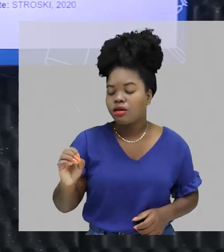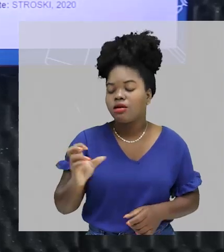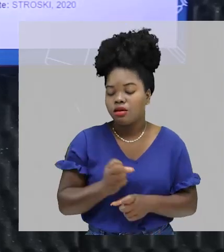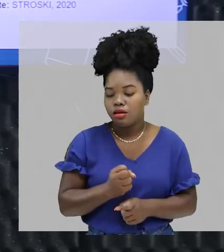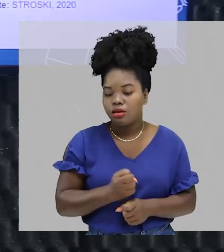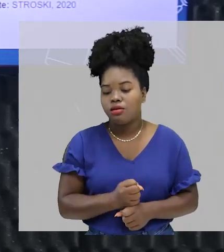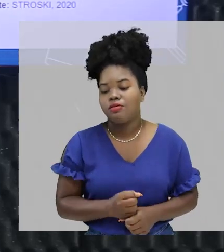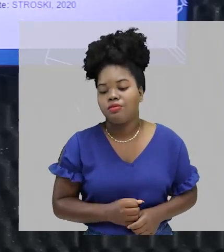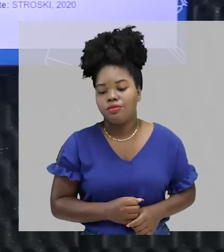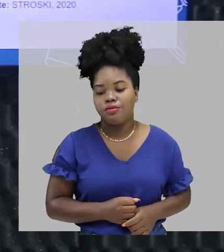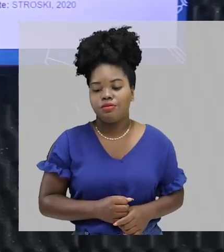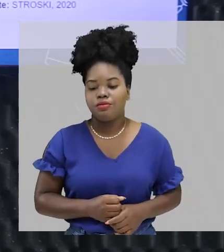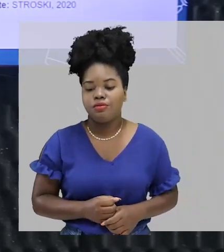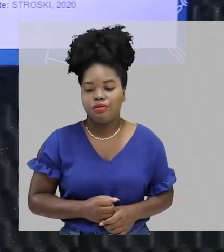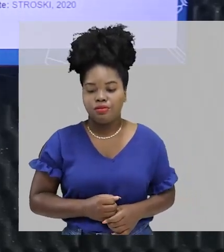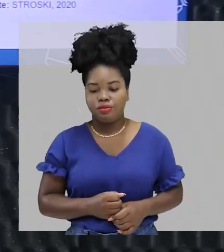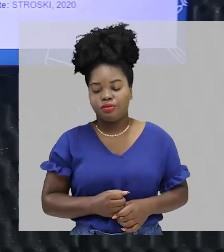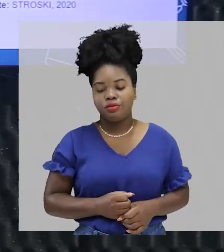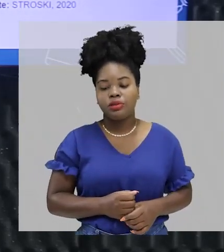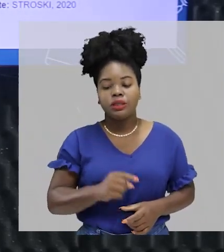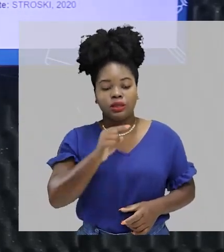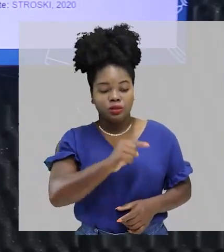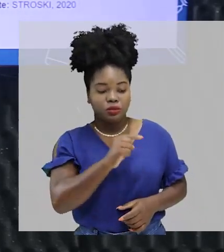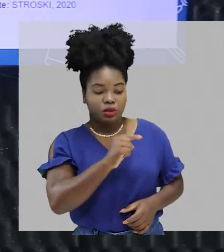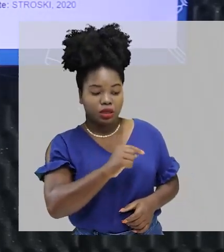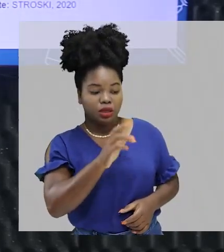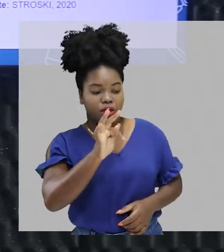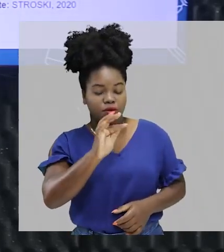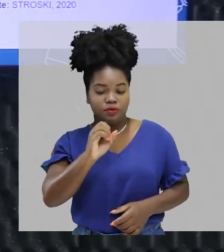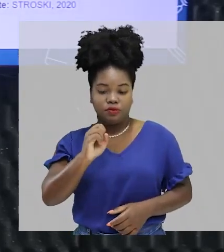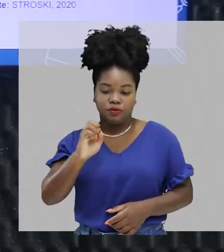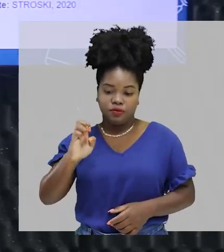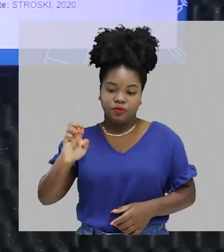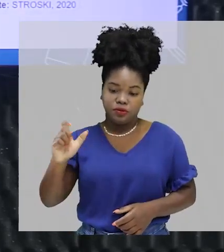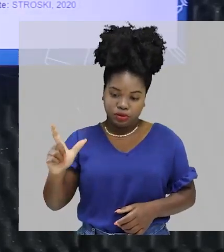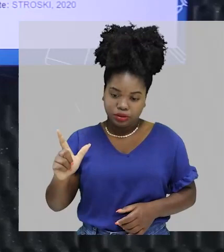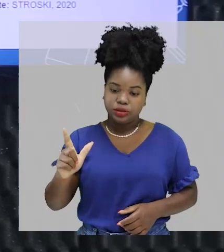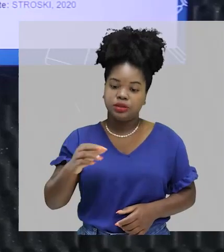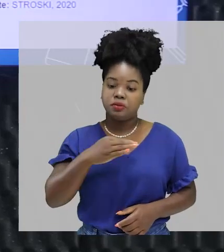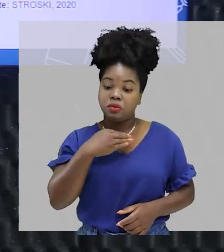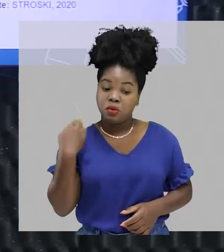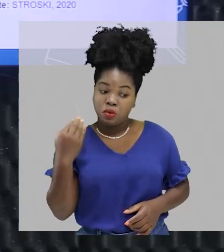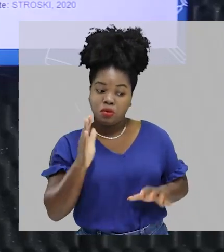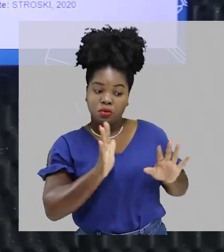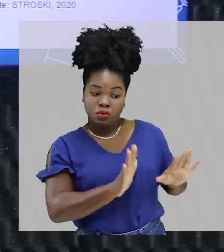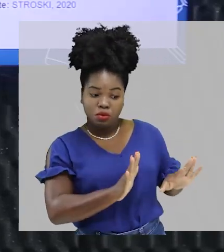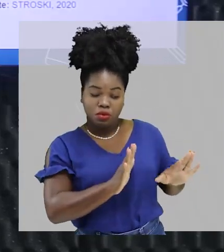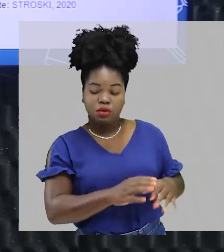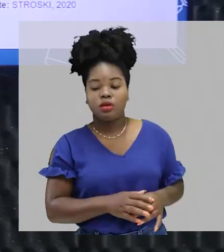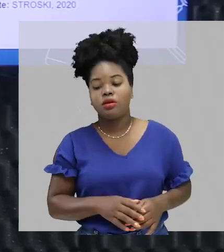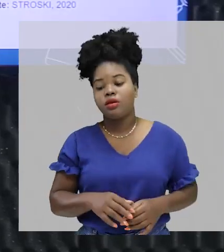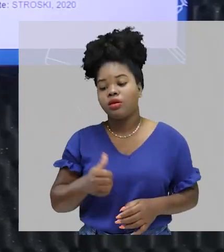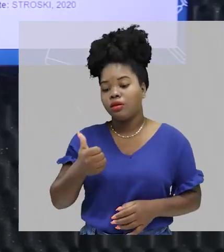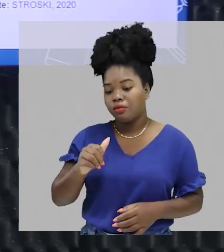11.460 anos. Então, isso quer dizer que aquele fóssil, ele morreu, certo? Há